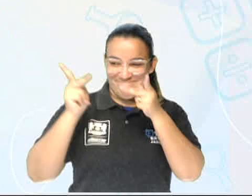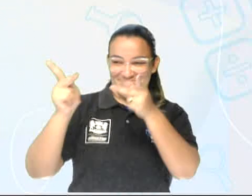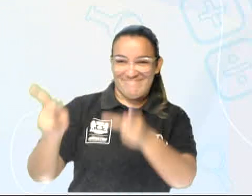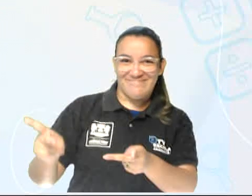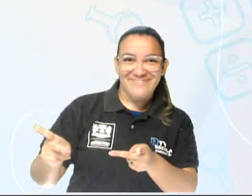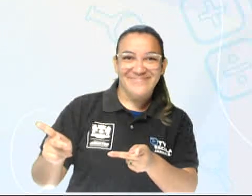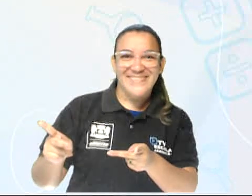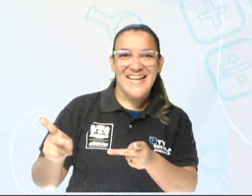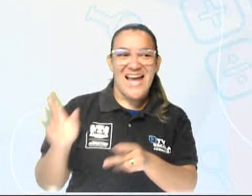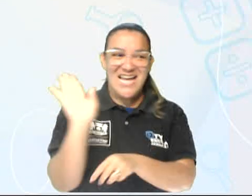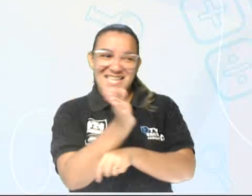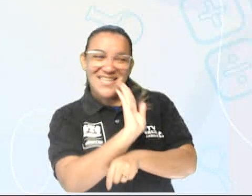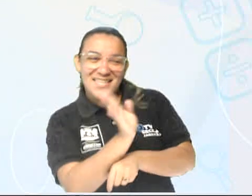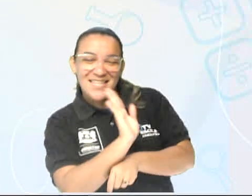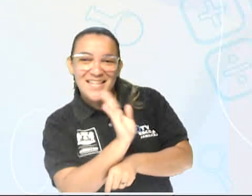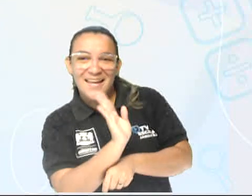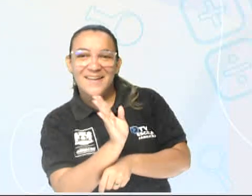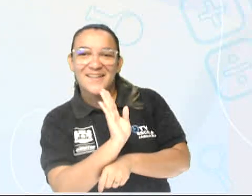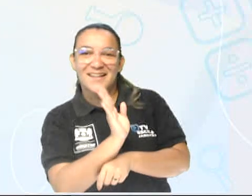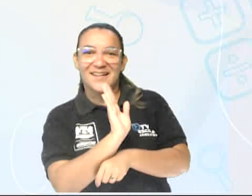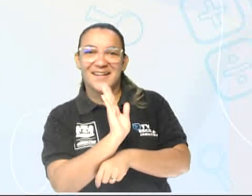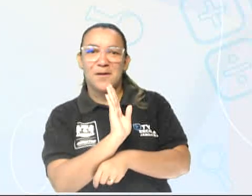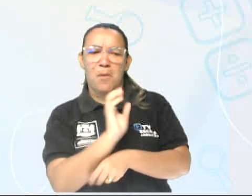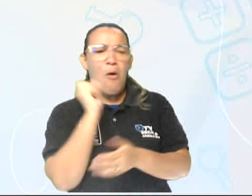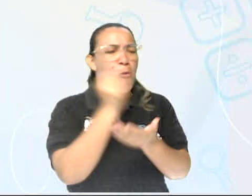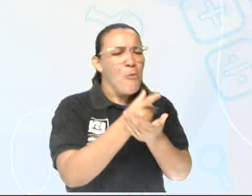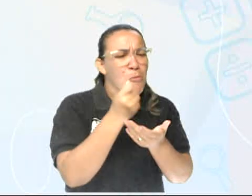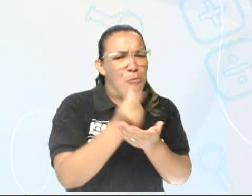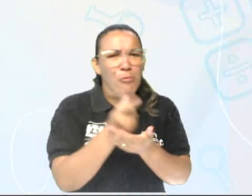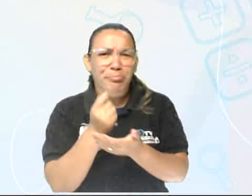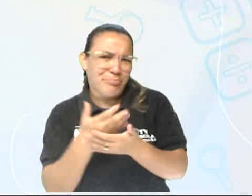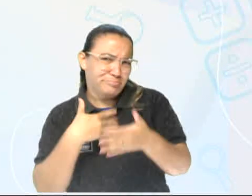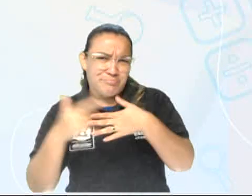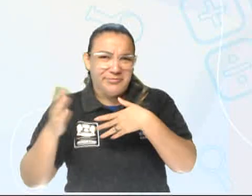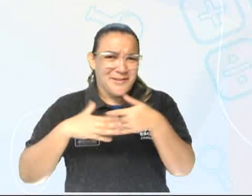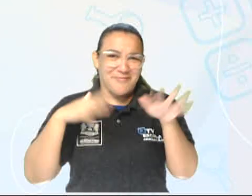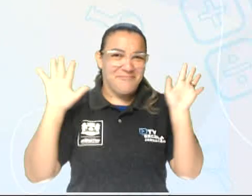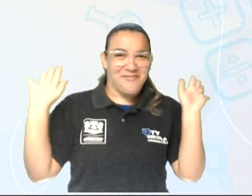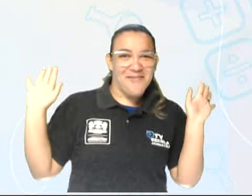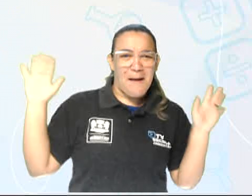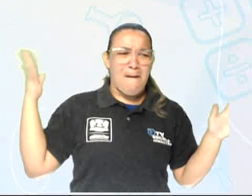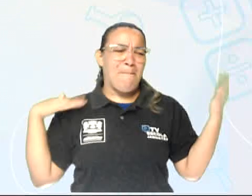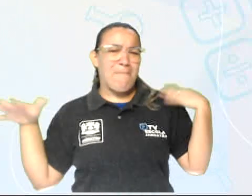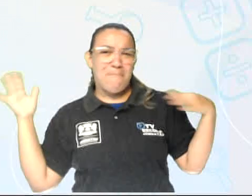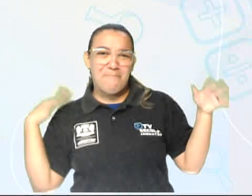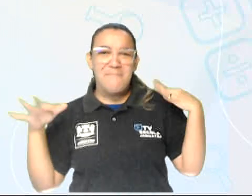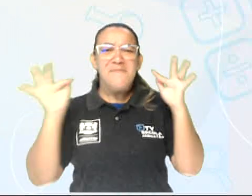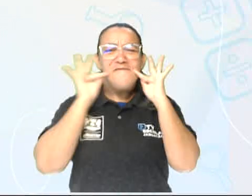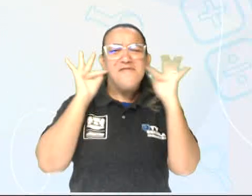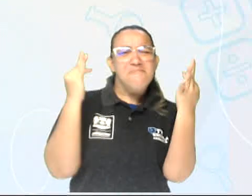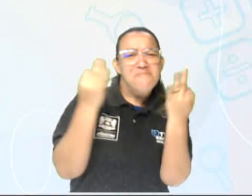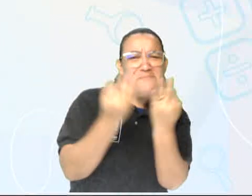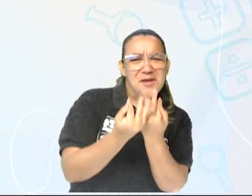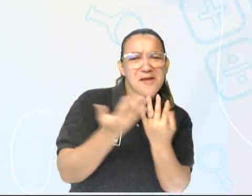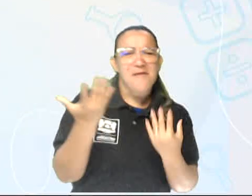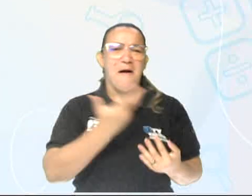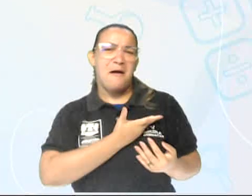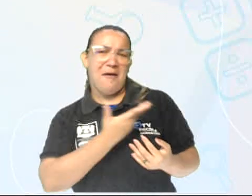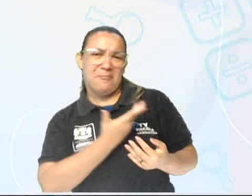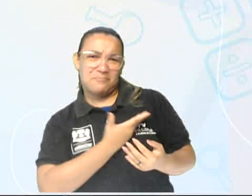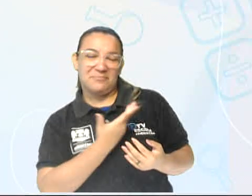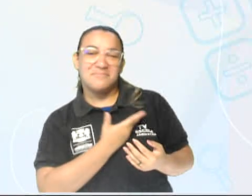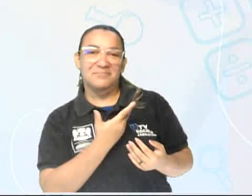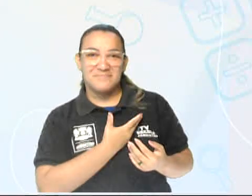vezes ir para o cinema, né? Comprar alguma coisa, sair para se divertir com a família, com os amigos.